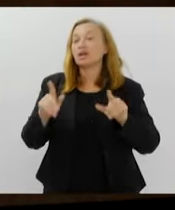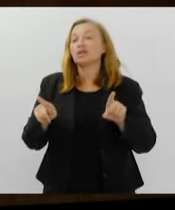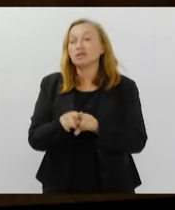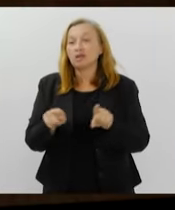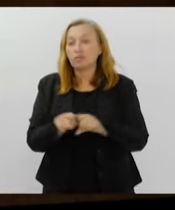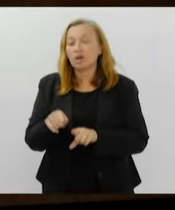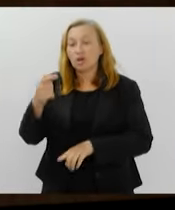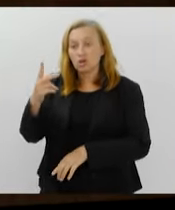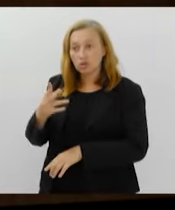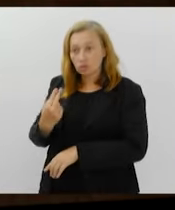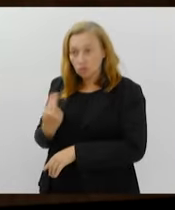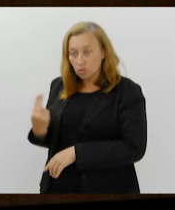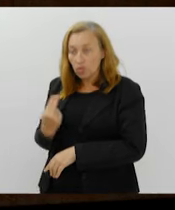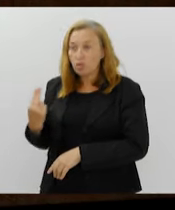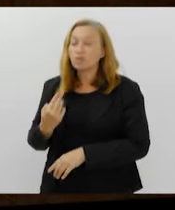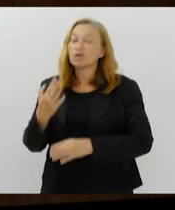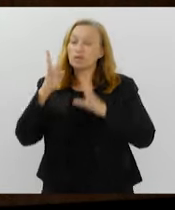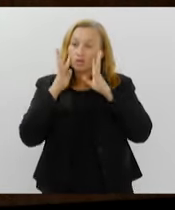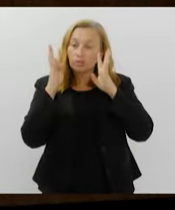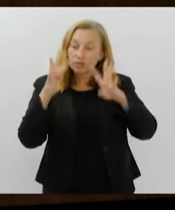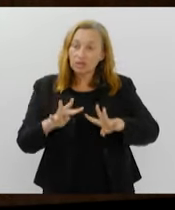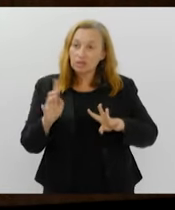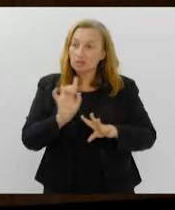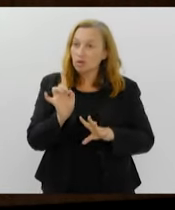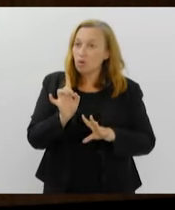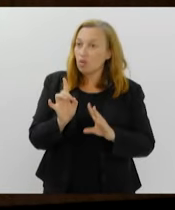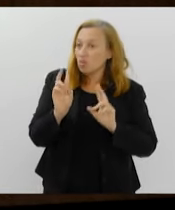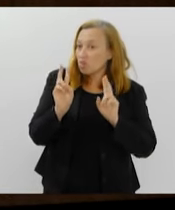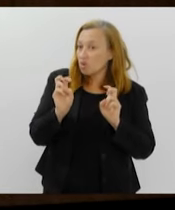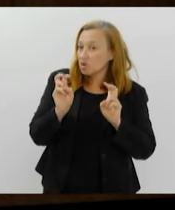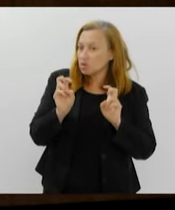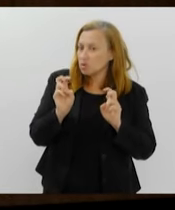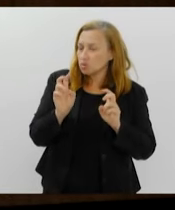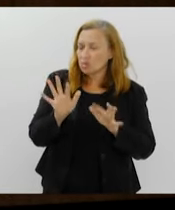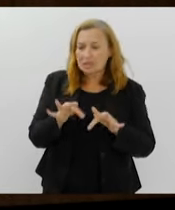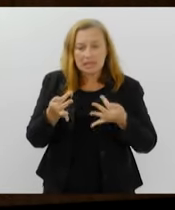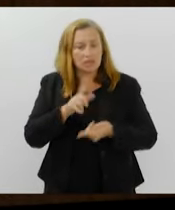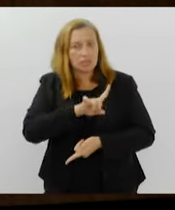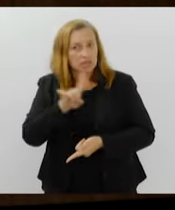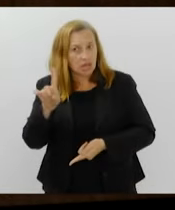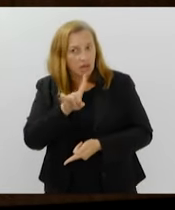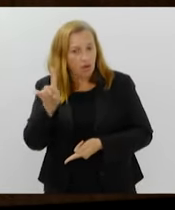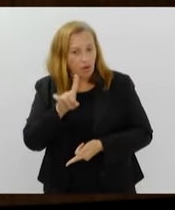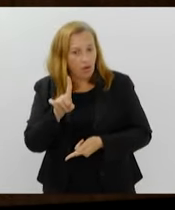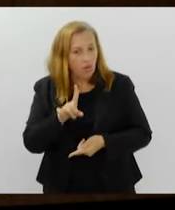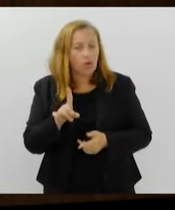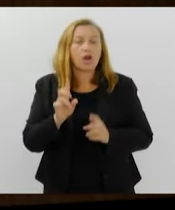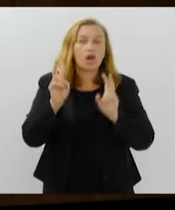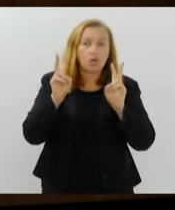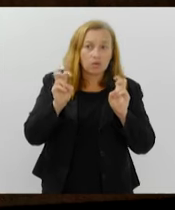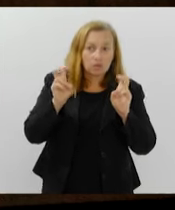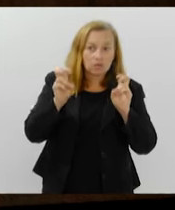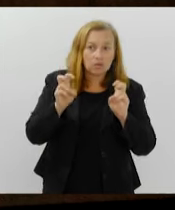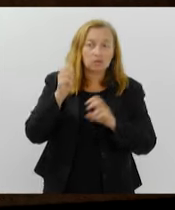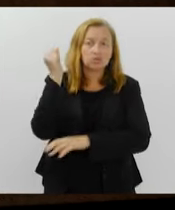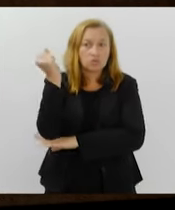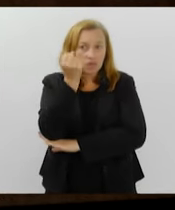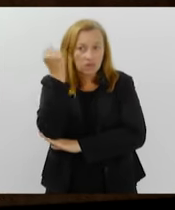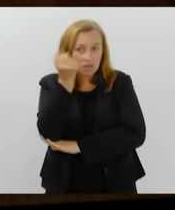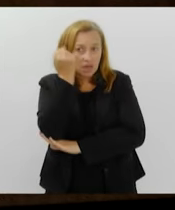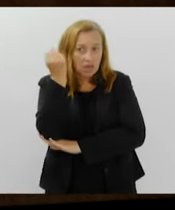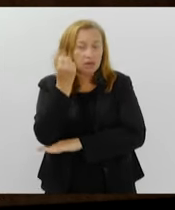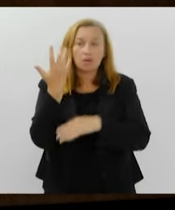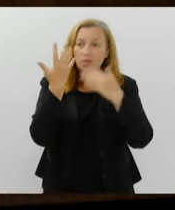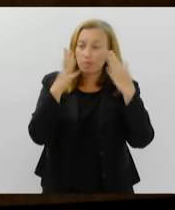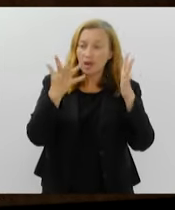coautor e chama atenção que não é um caso irrelevante ao contrário é um caso muito relevante está de